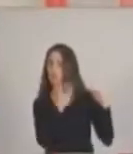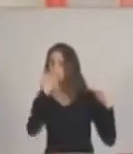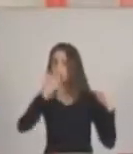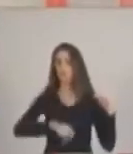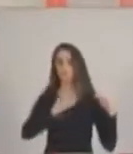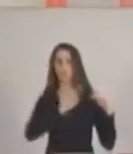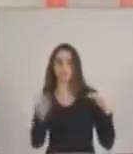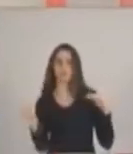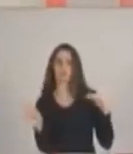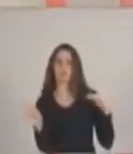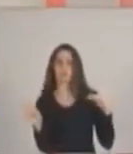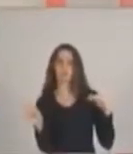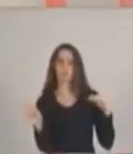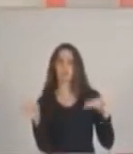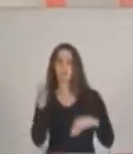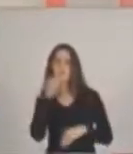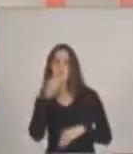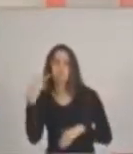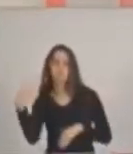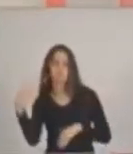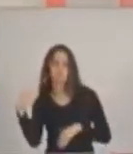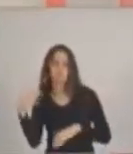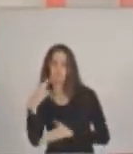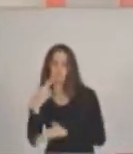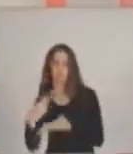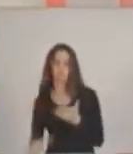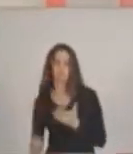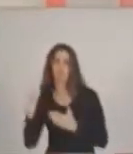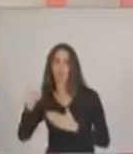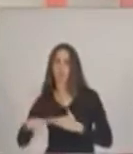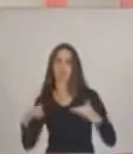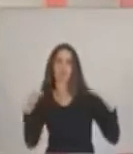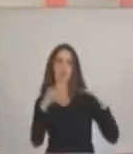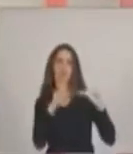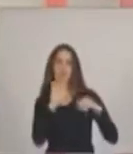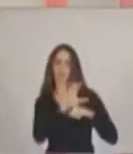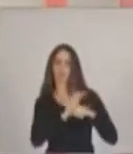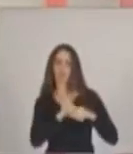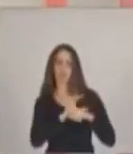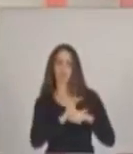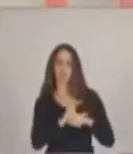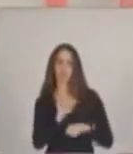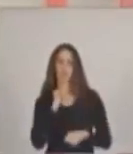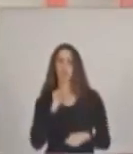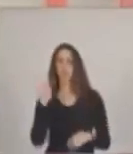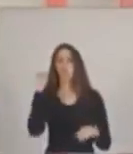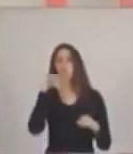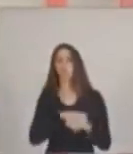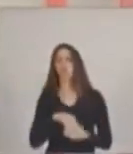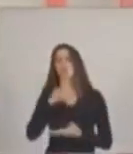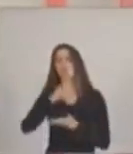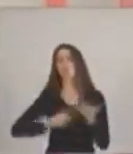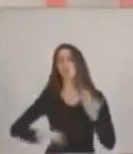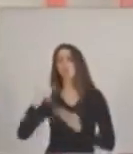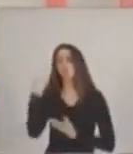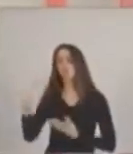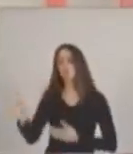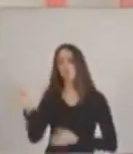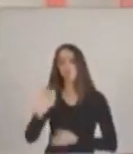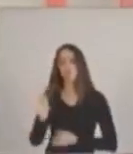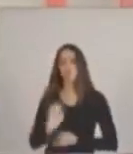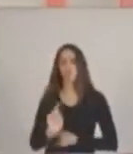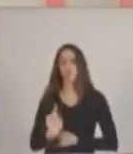a fala do deputado no relatório final é que é constitucional. Nós não estamos votando no relatório dele, no documento